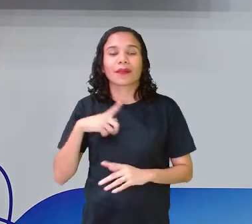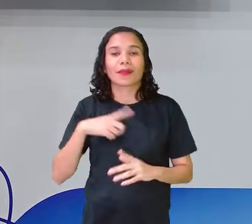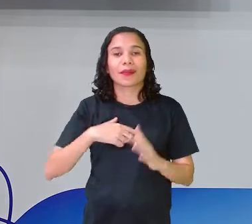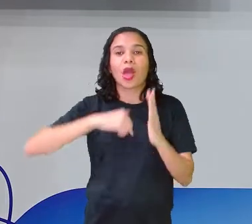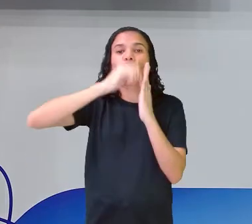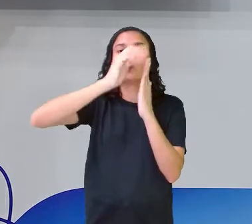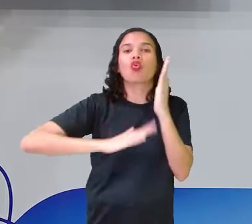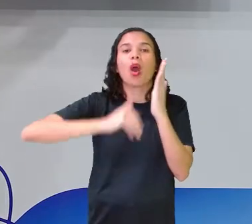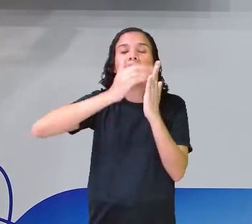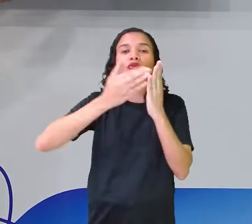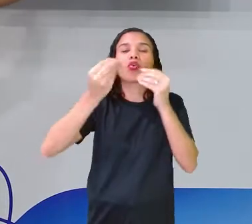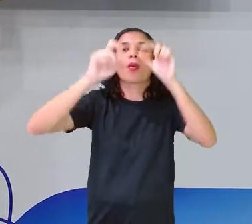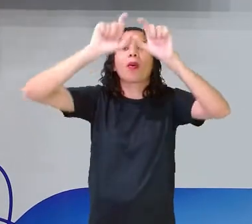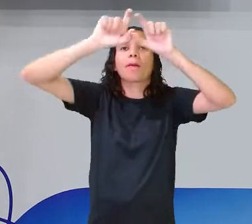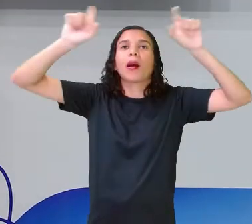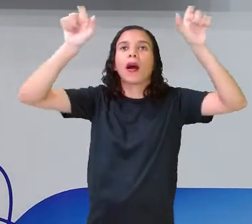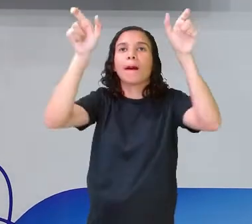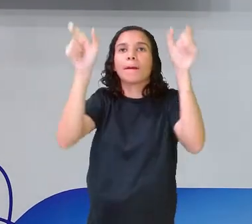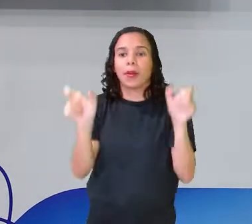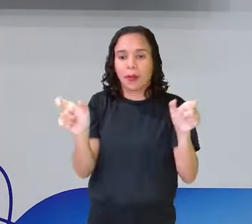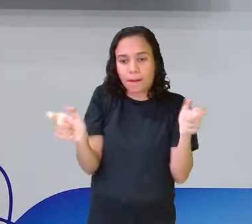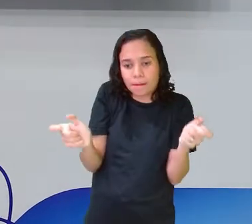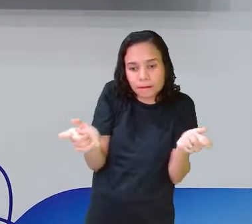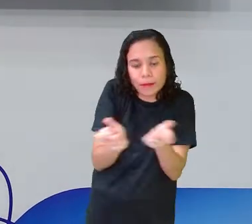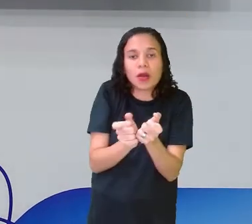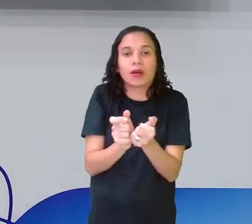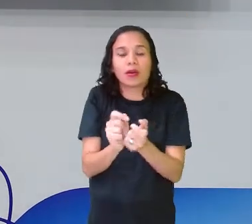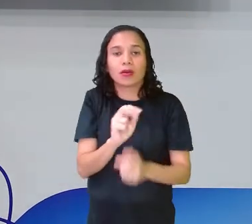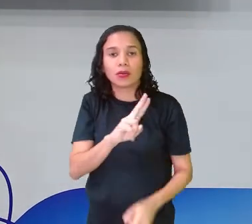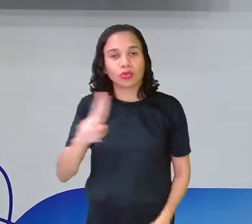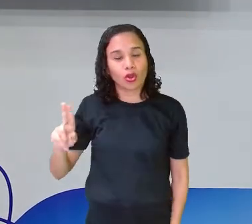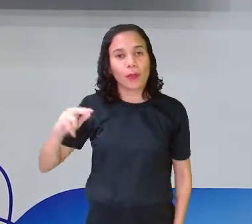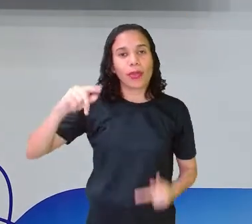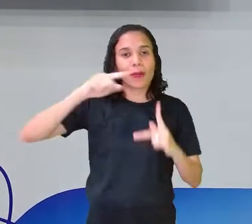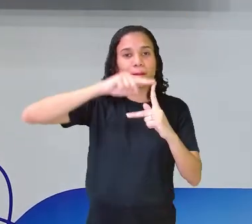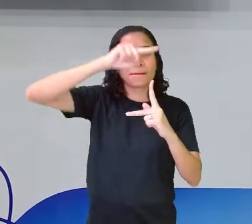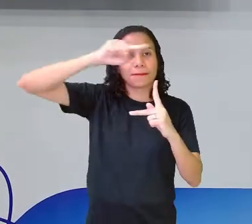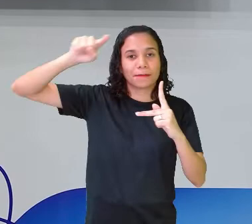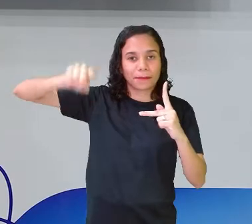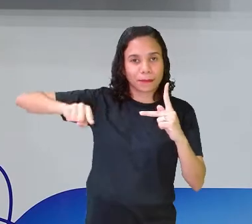Seria o contorno dele. A gente chama isso de